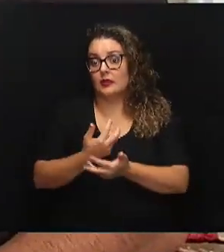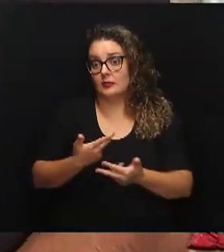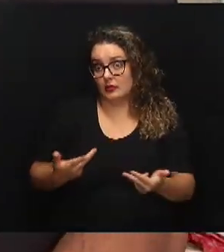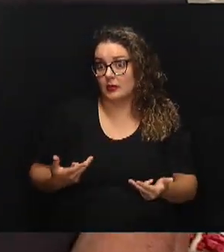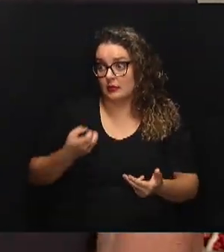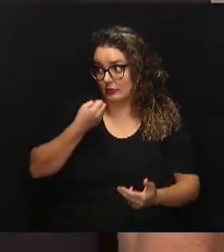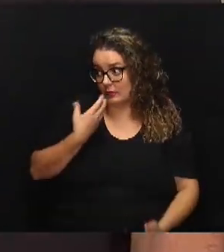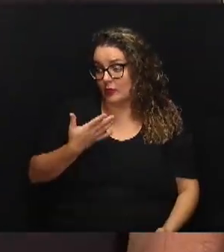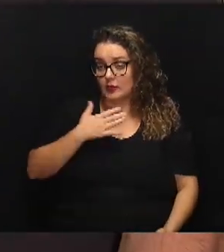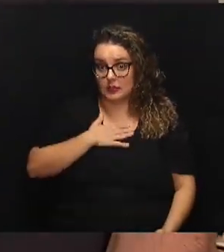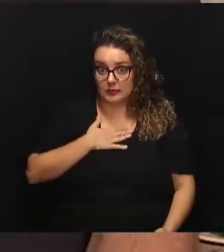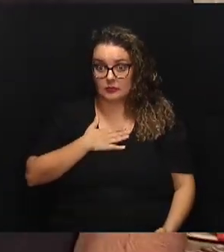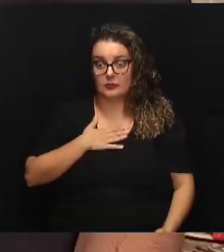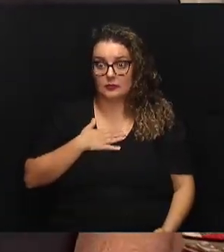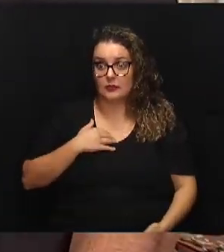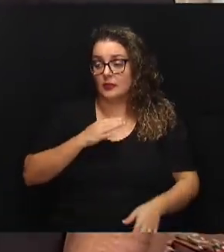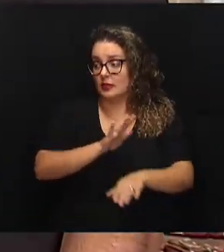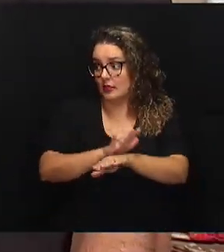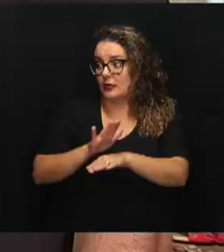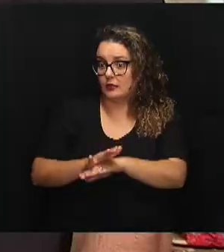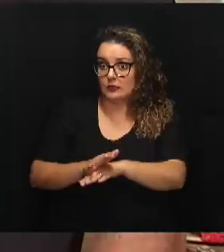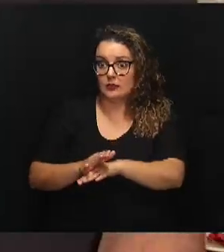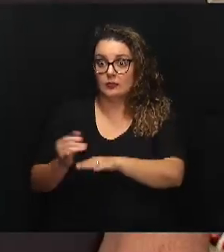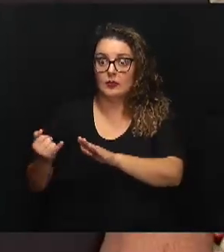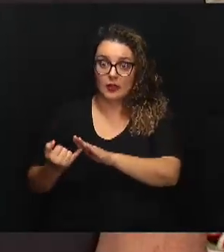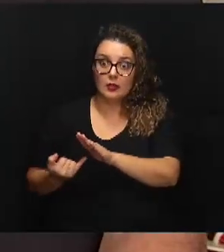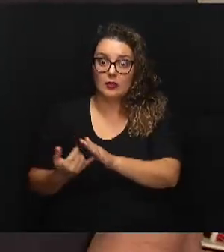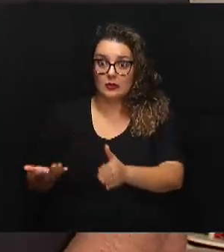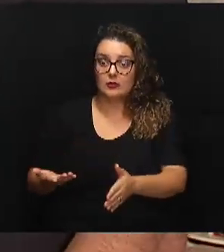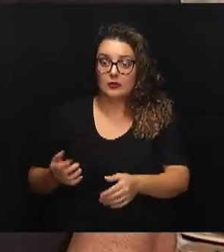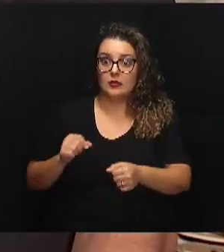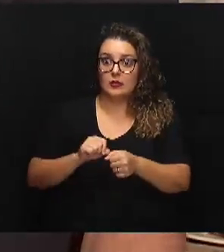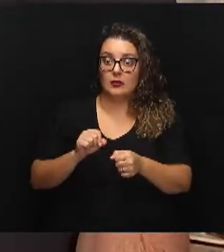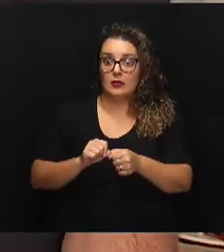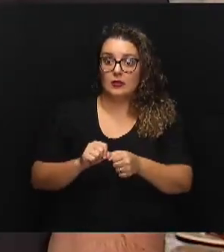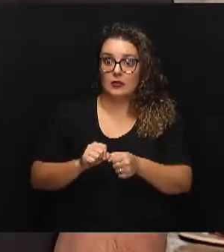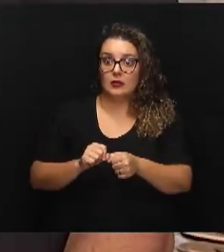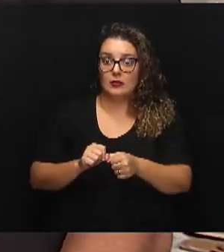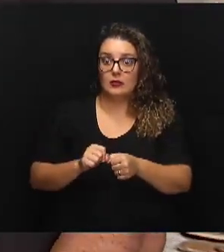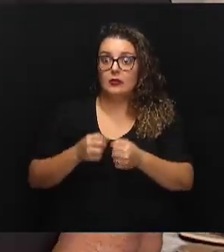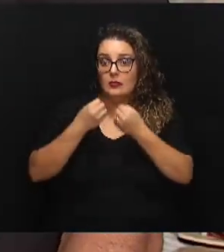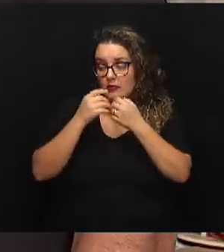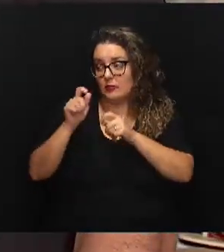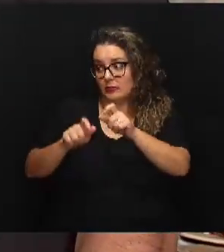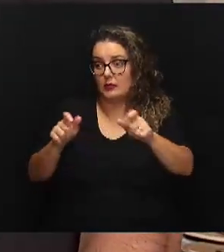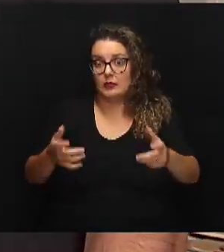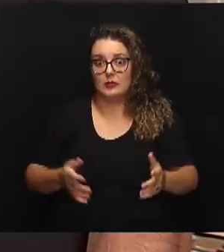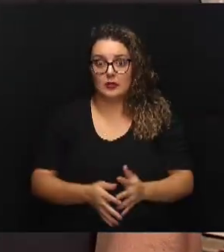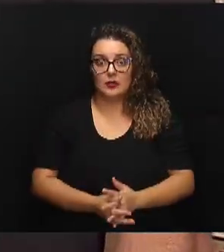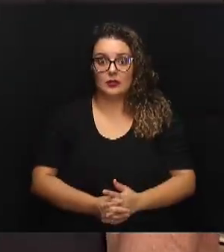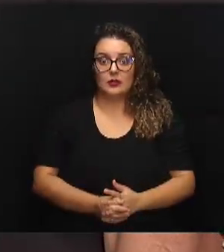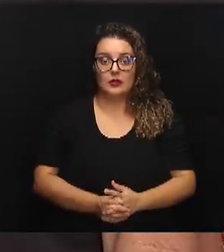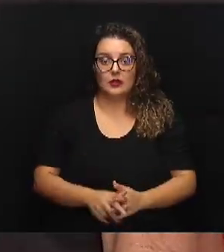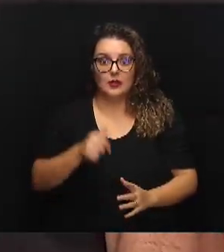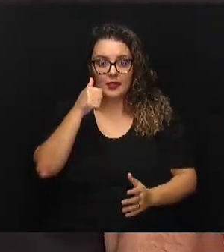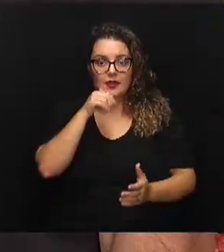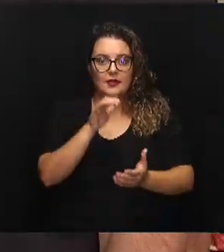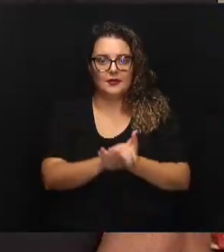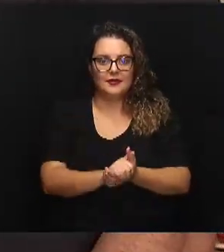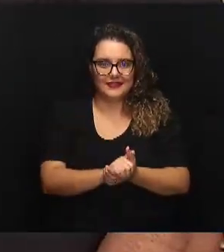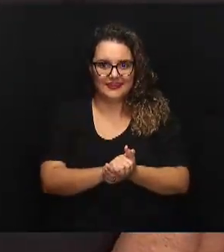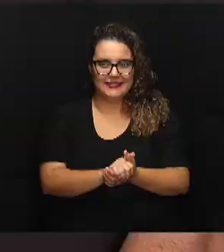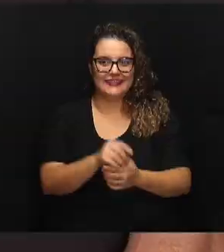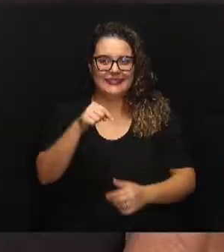para mim e ajudo uma entidade a fazer o bem para os outros, né? A esposa que está aqui, mas não quis